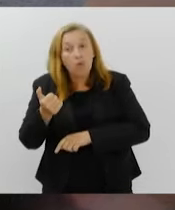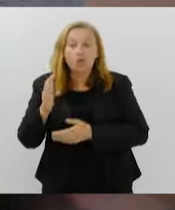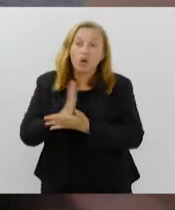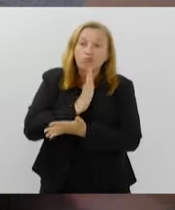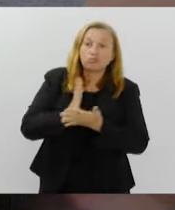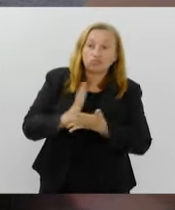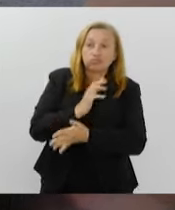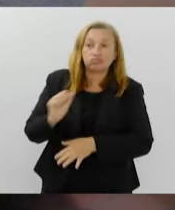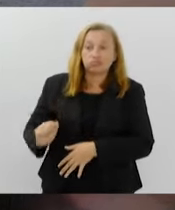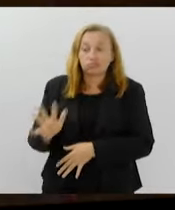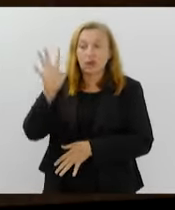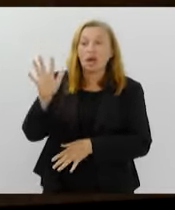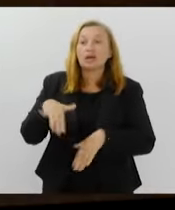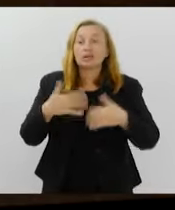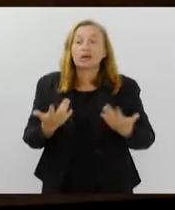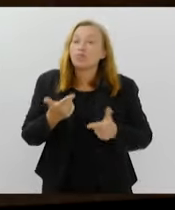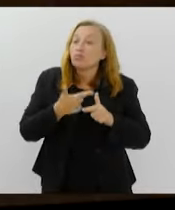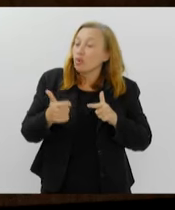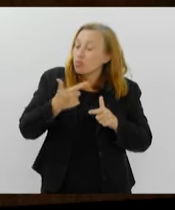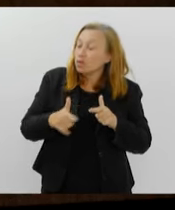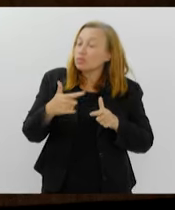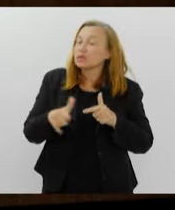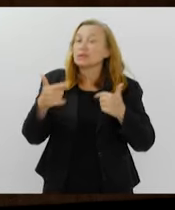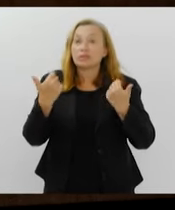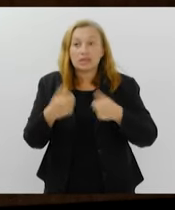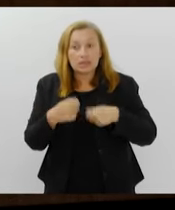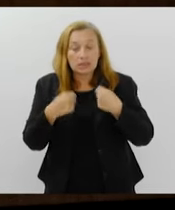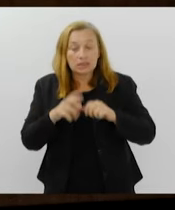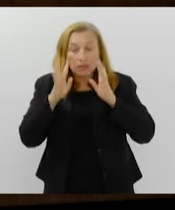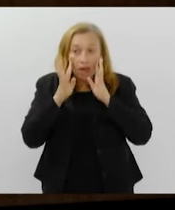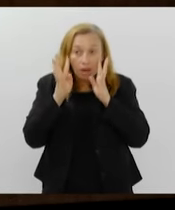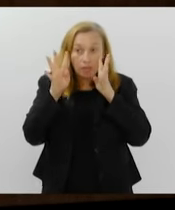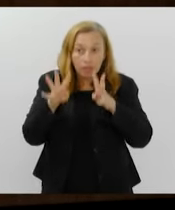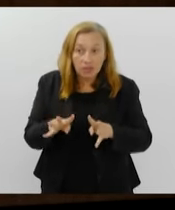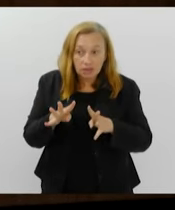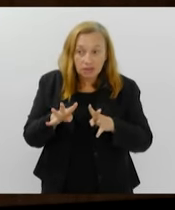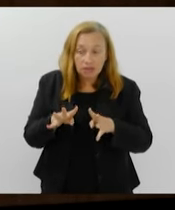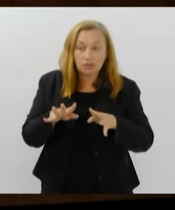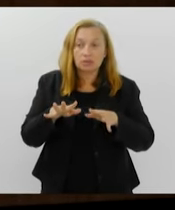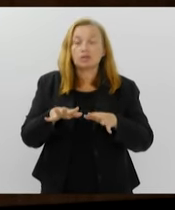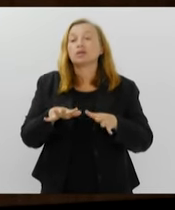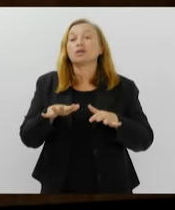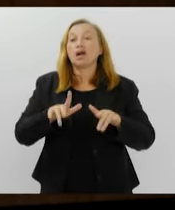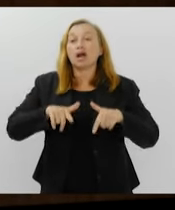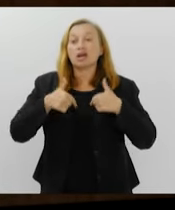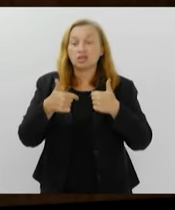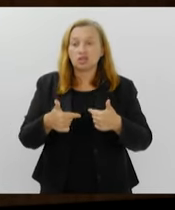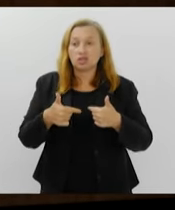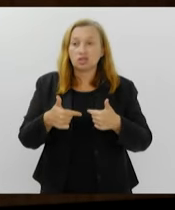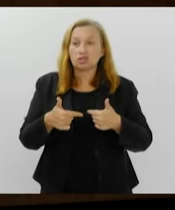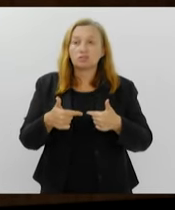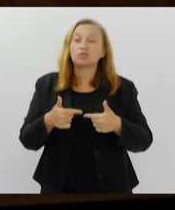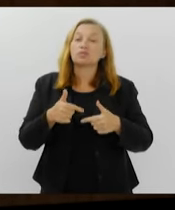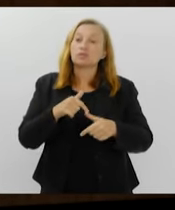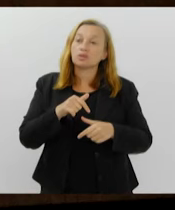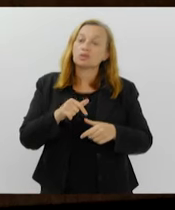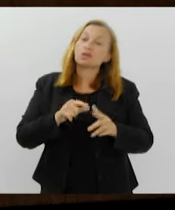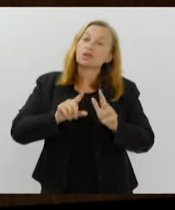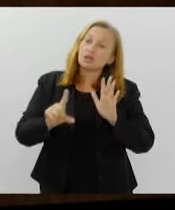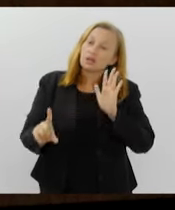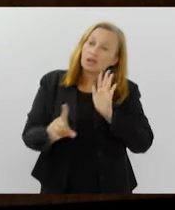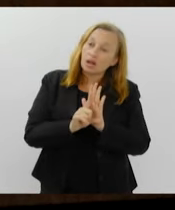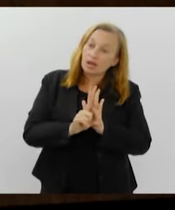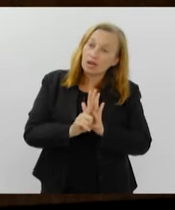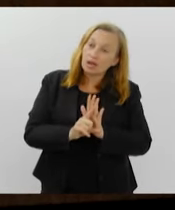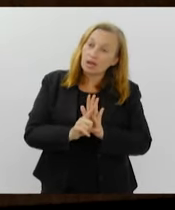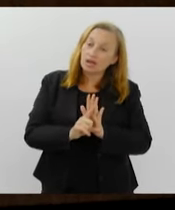caros portanto é um problema que a gente deve estar atento modernizando a legislação Nós estamos